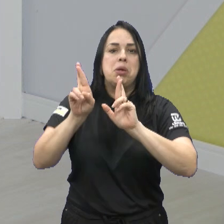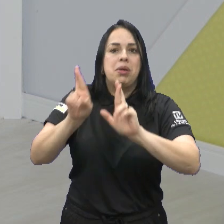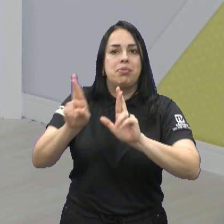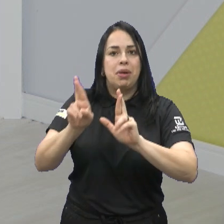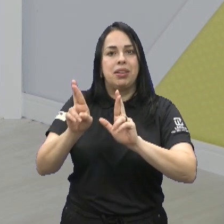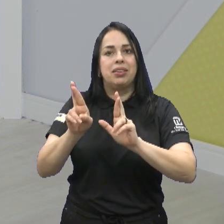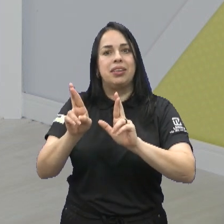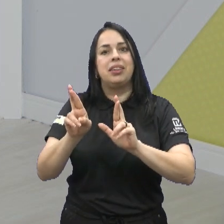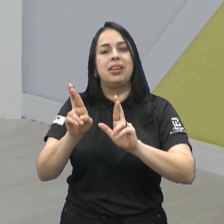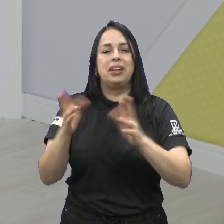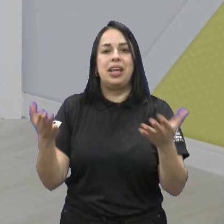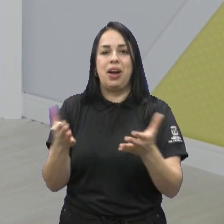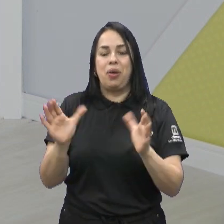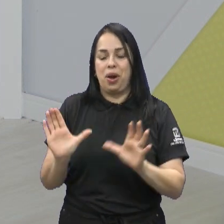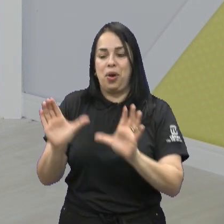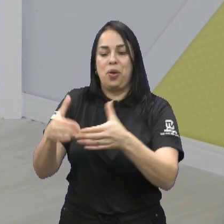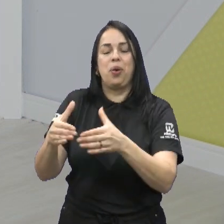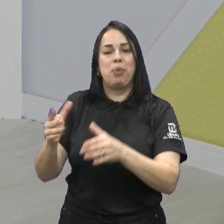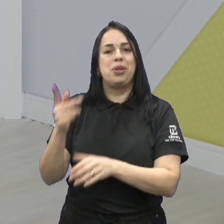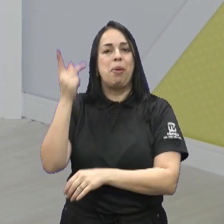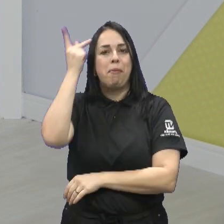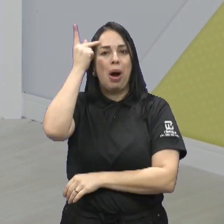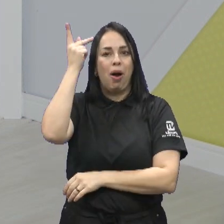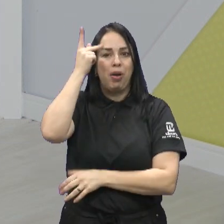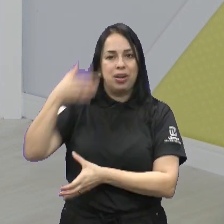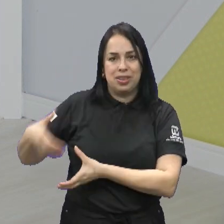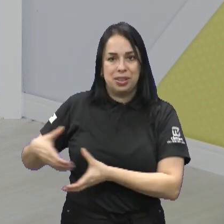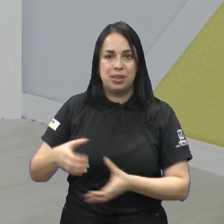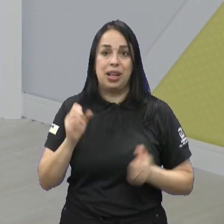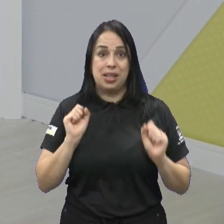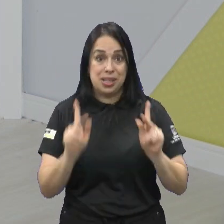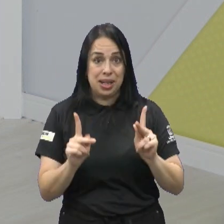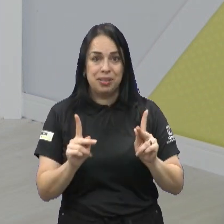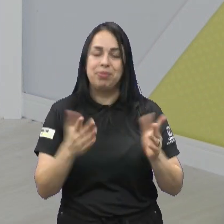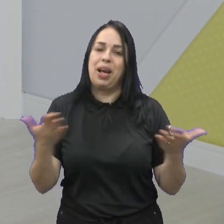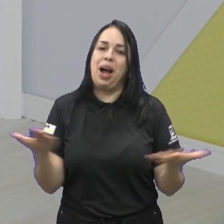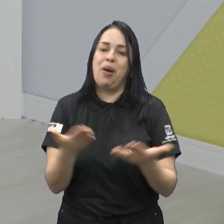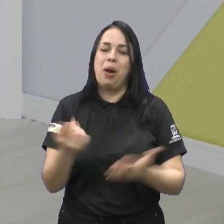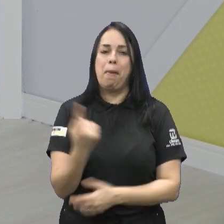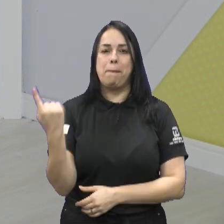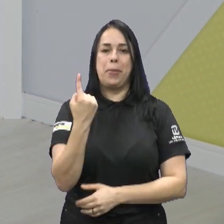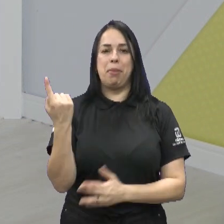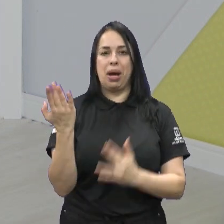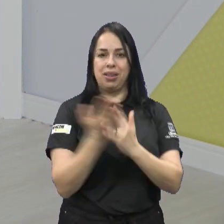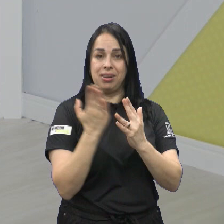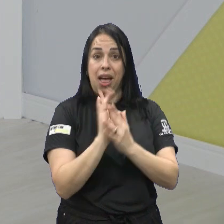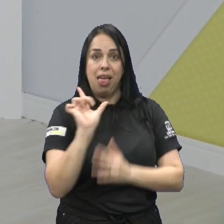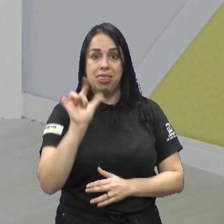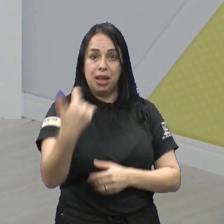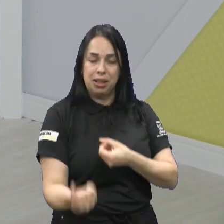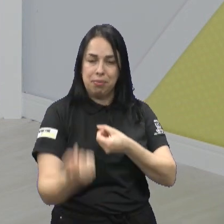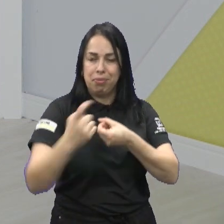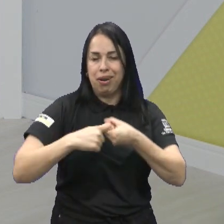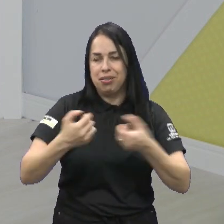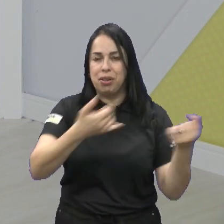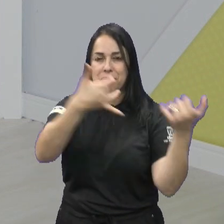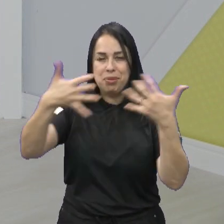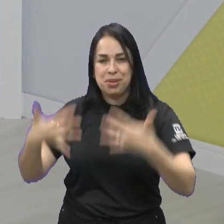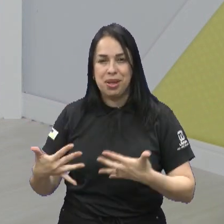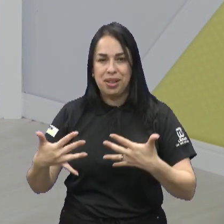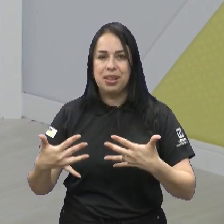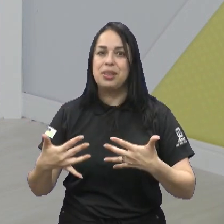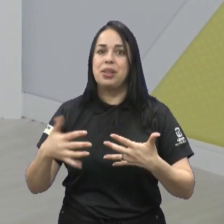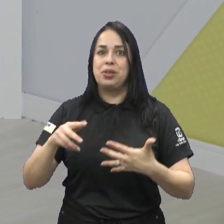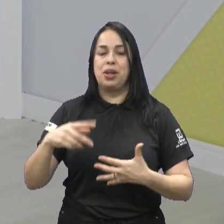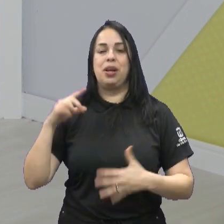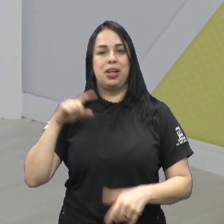agora integrando a seleção paulista de handball, tá certo? A gente vai para o primeiro intervalo do dia. Na volta, vamos falar do Clássico do Vale, que é